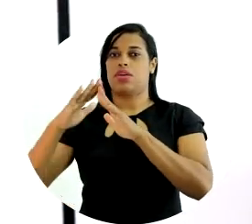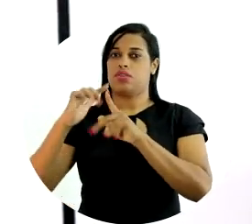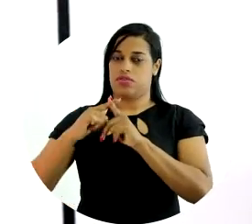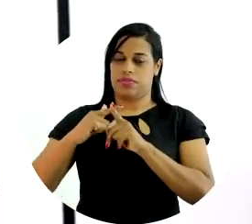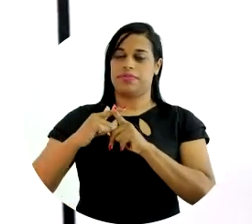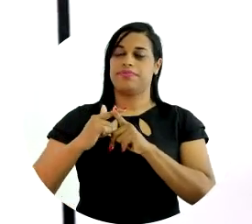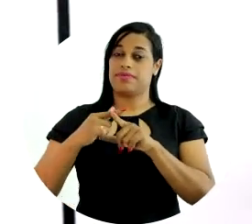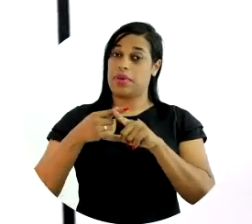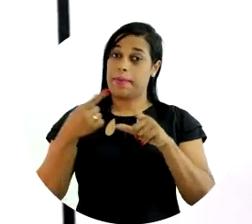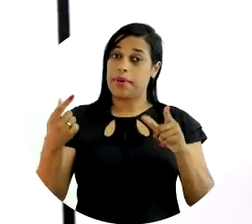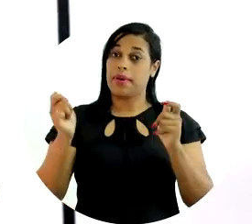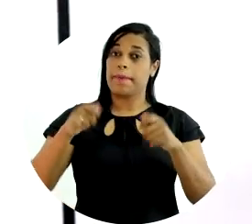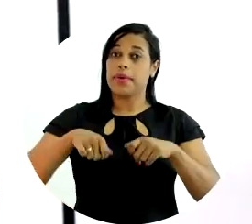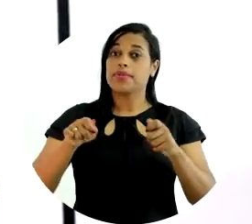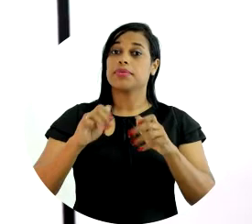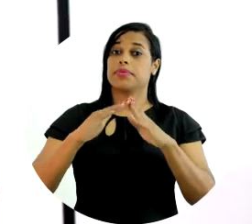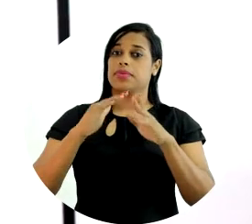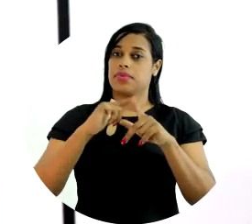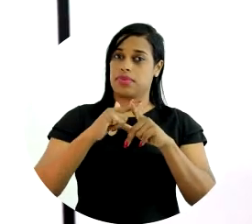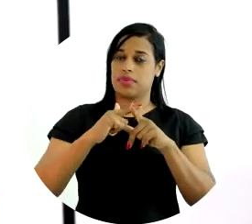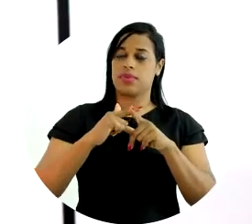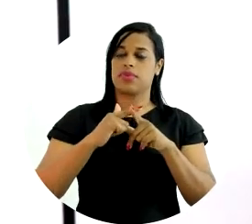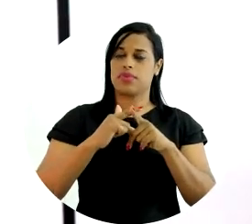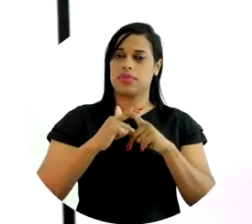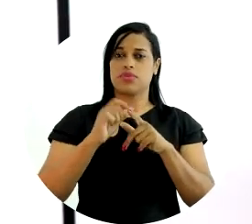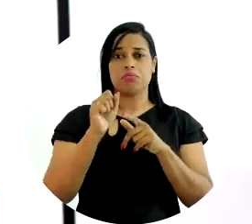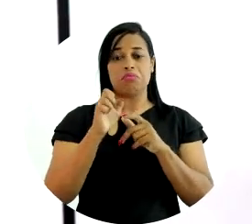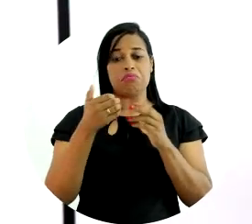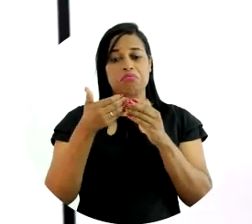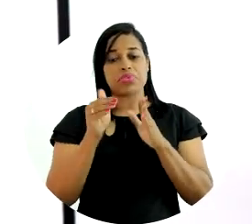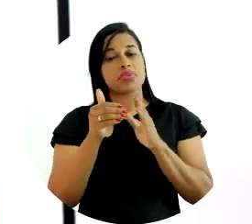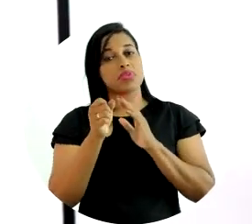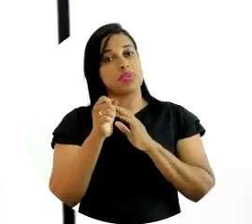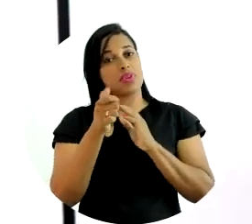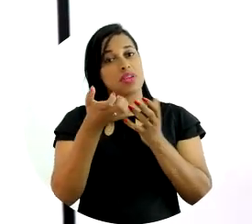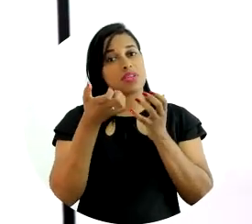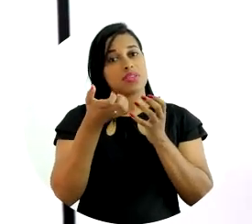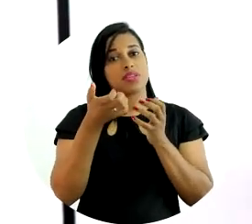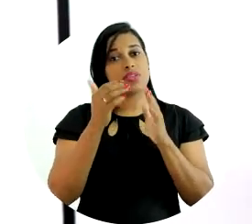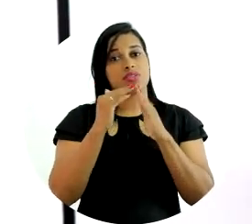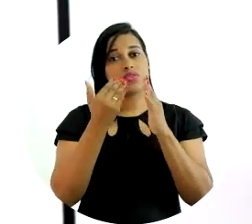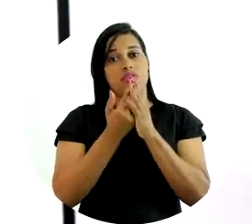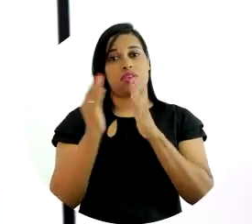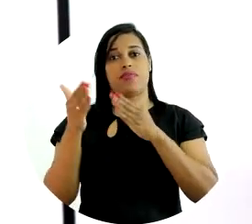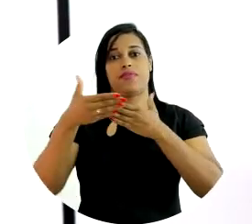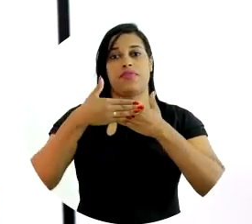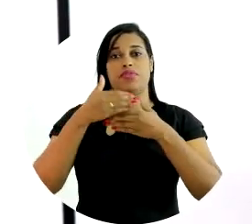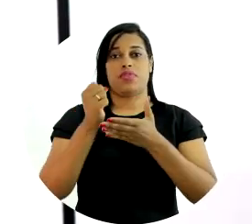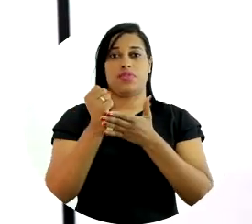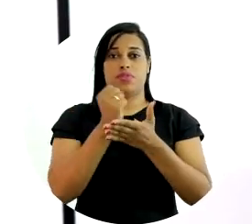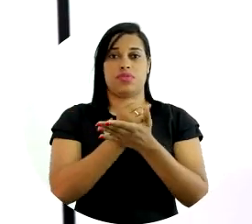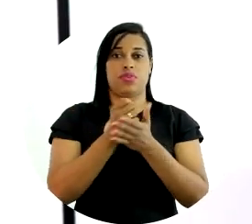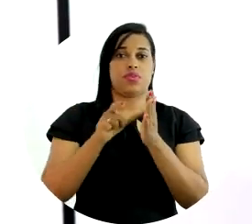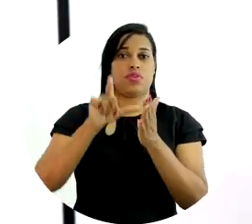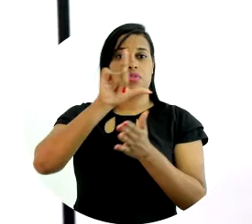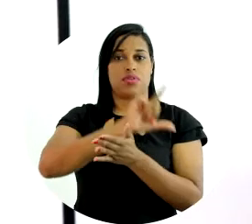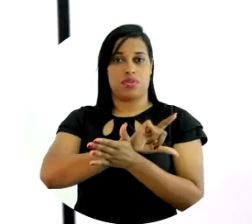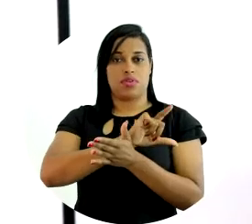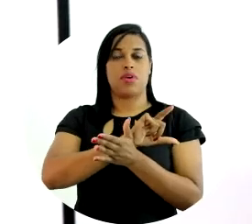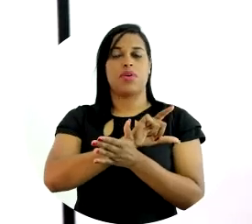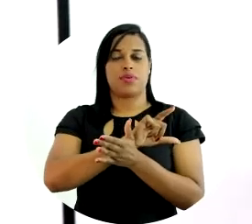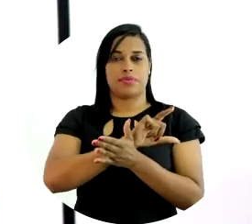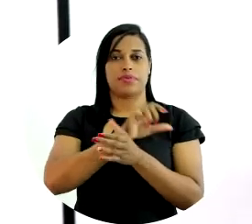mais foi dada a possibilidade da igreja e reabre a resposta tem sido fechado nos